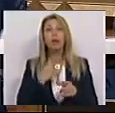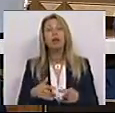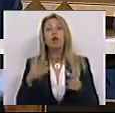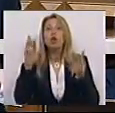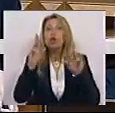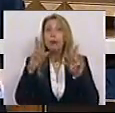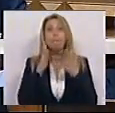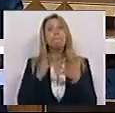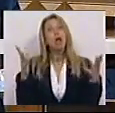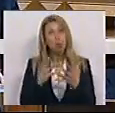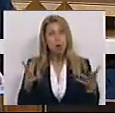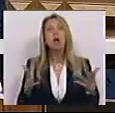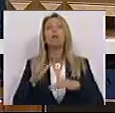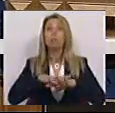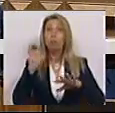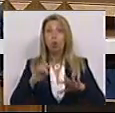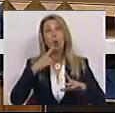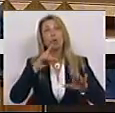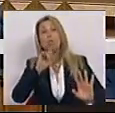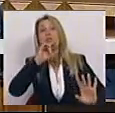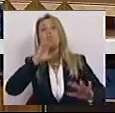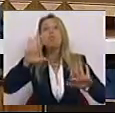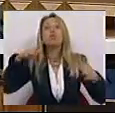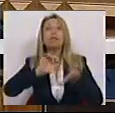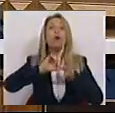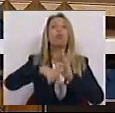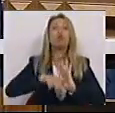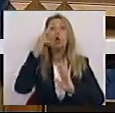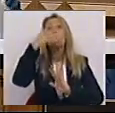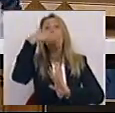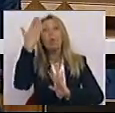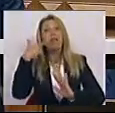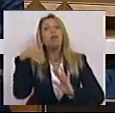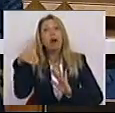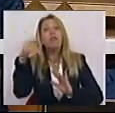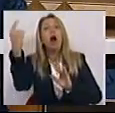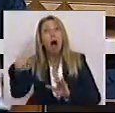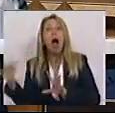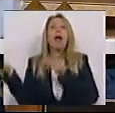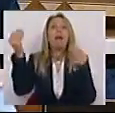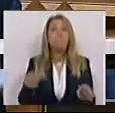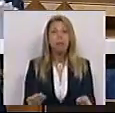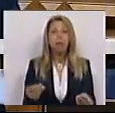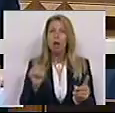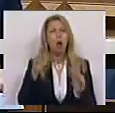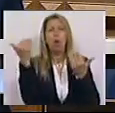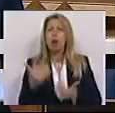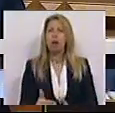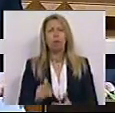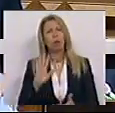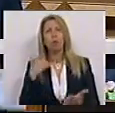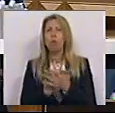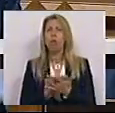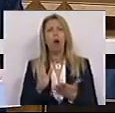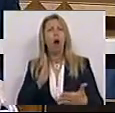a maioria, em nome de um hipotético projeto que um dia há de existir e há de apresentar, não limite e não